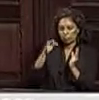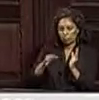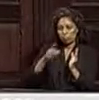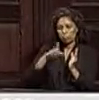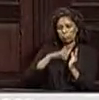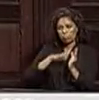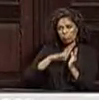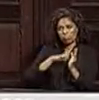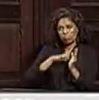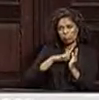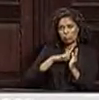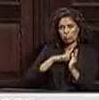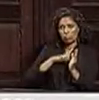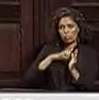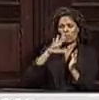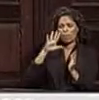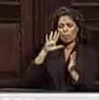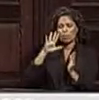de